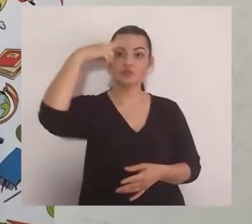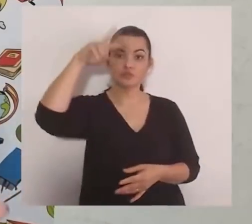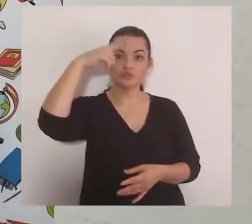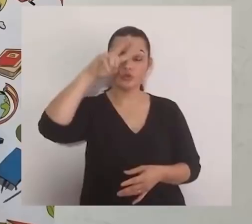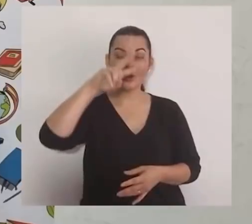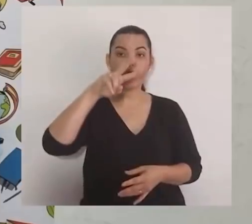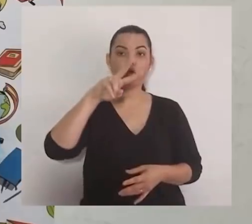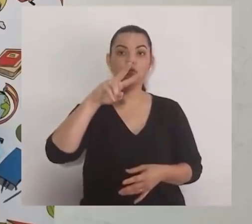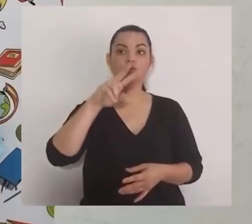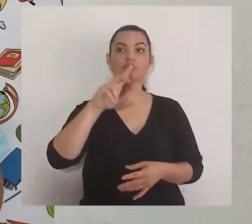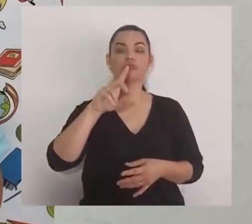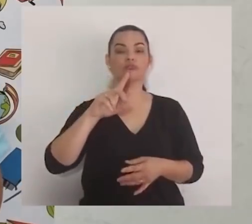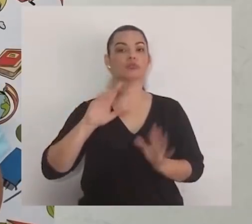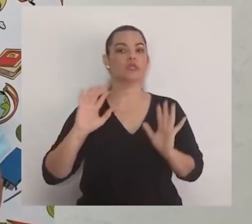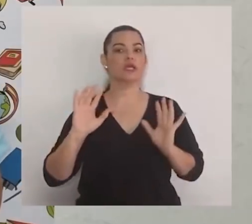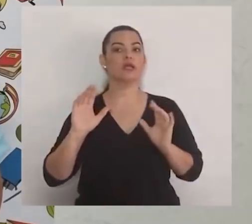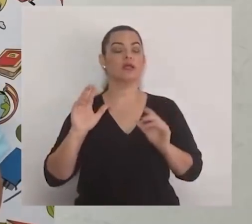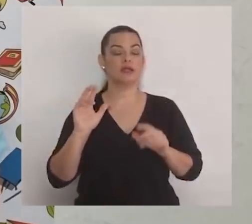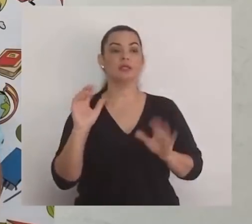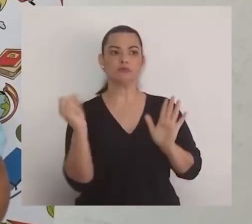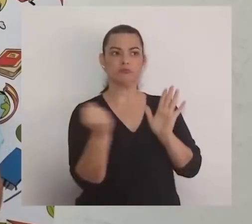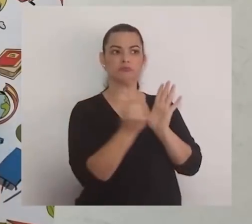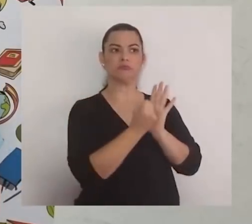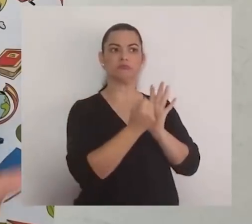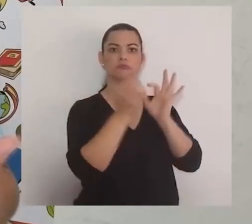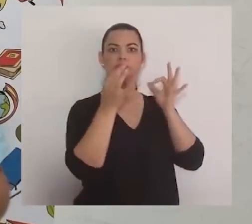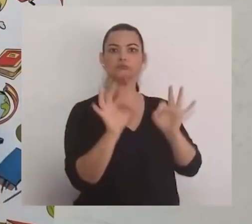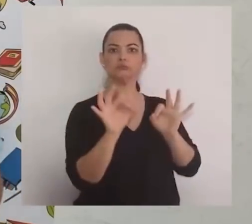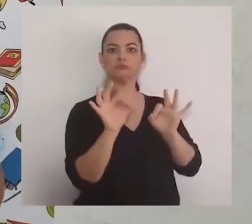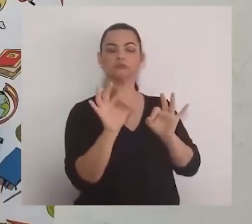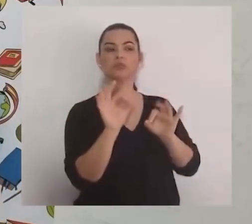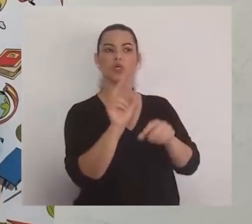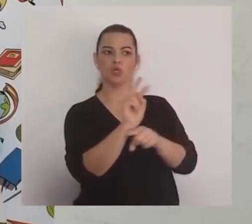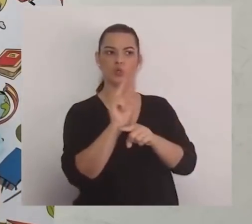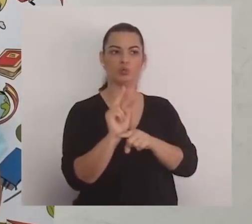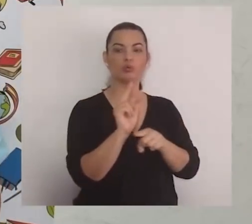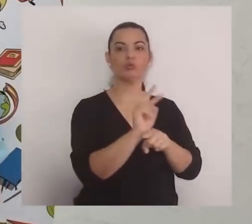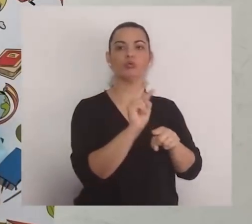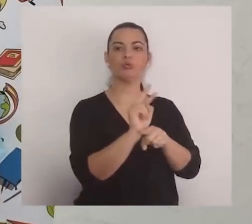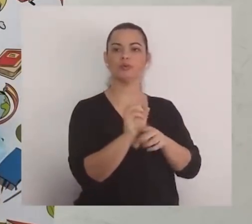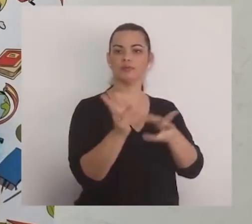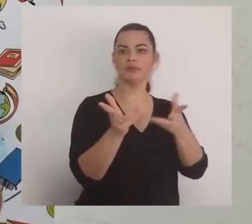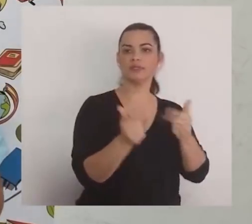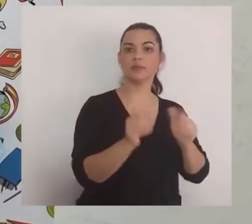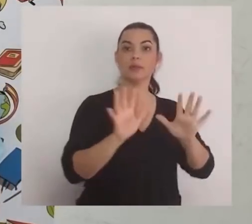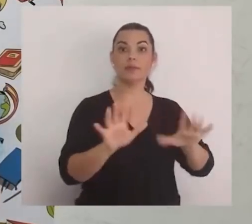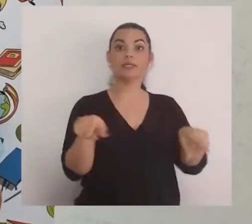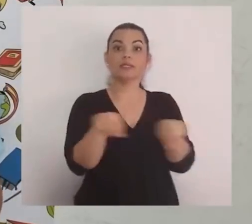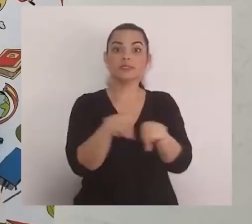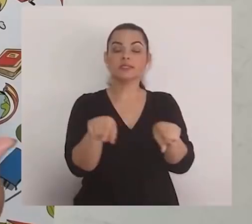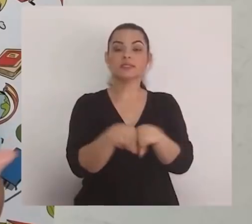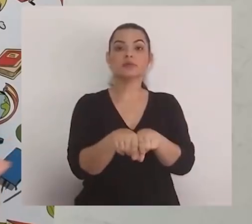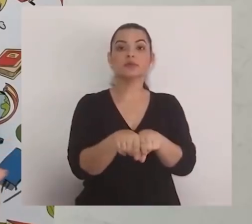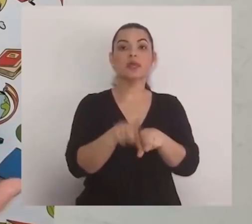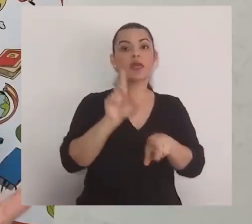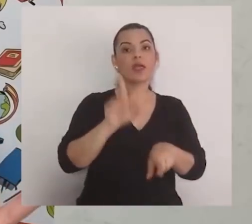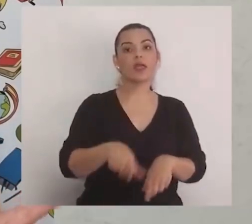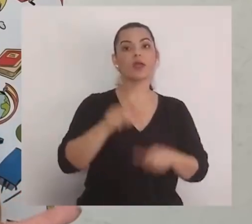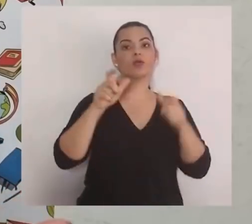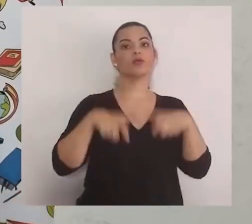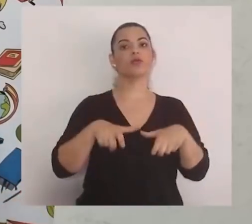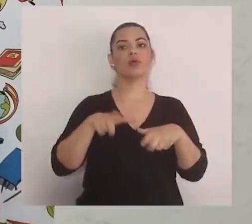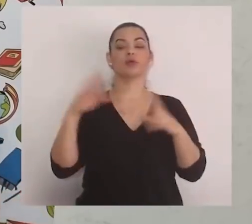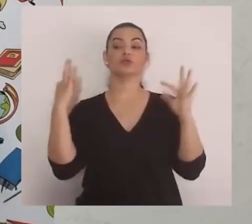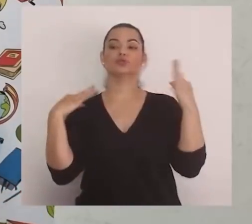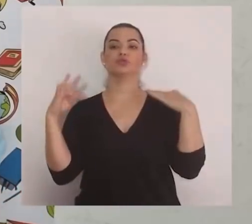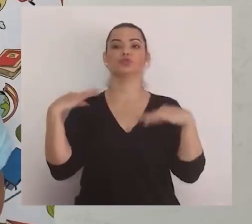imaterial representa algo muito importante para a história daquele local. Só